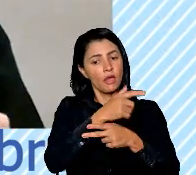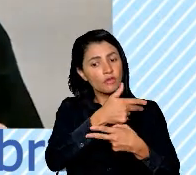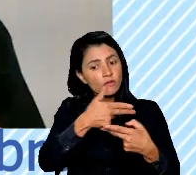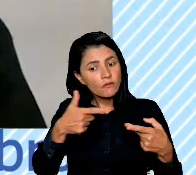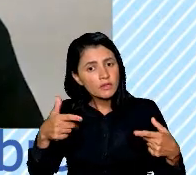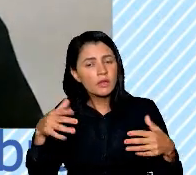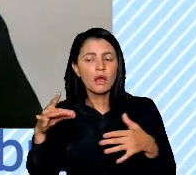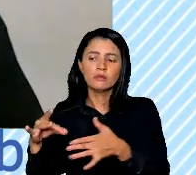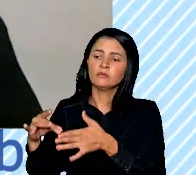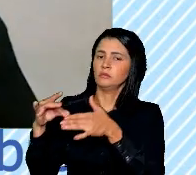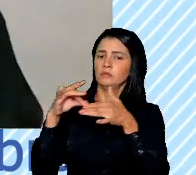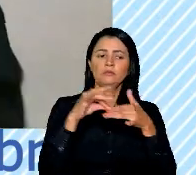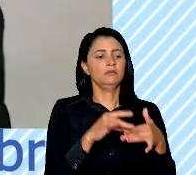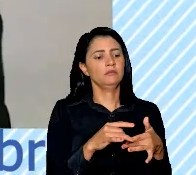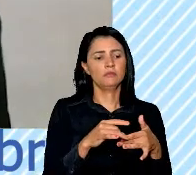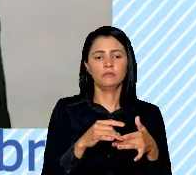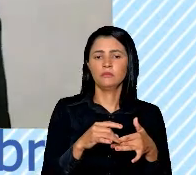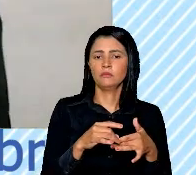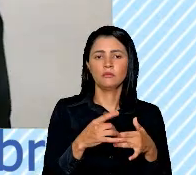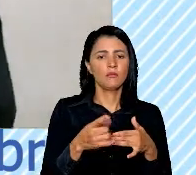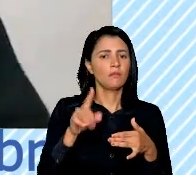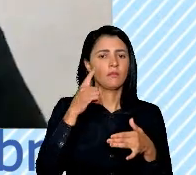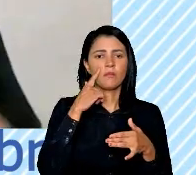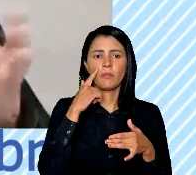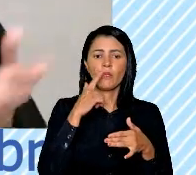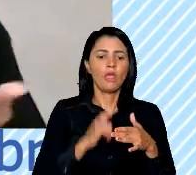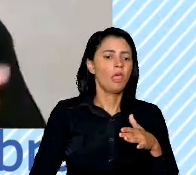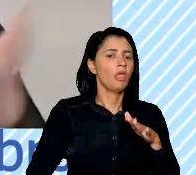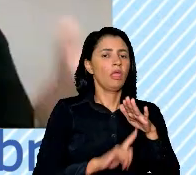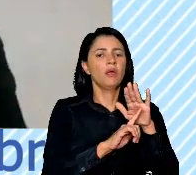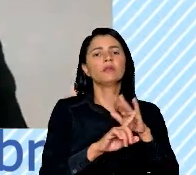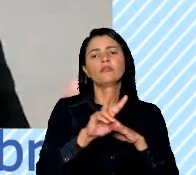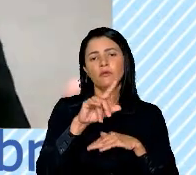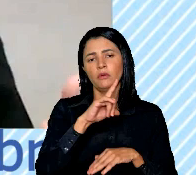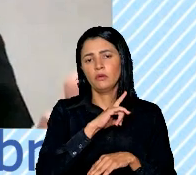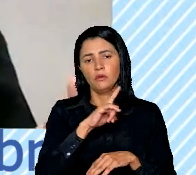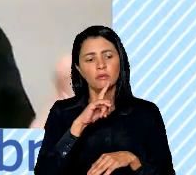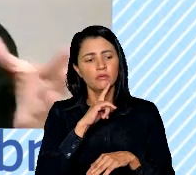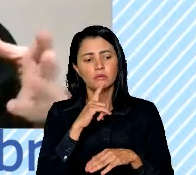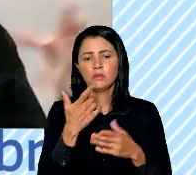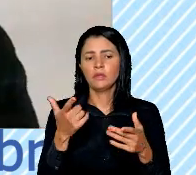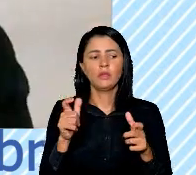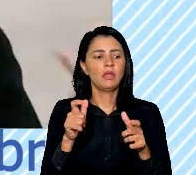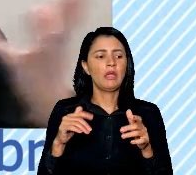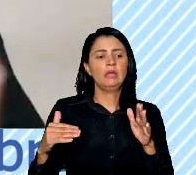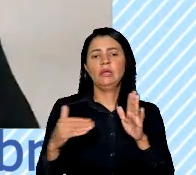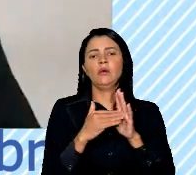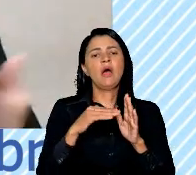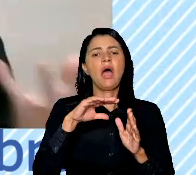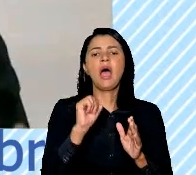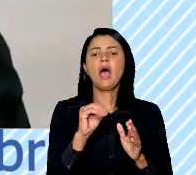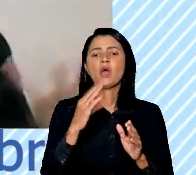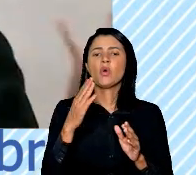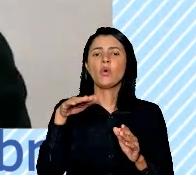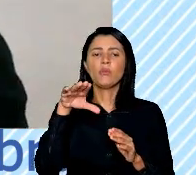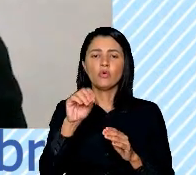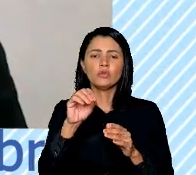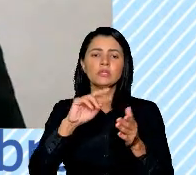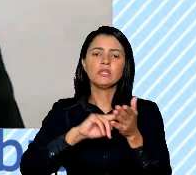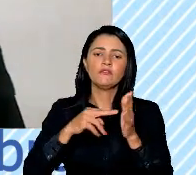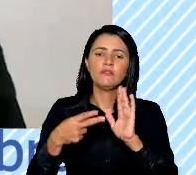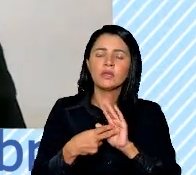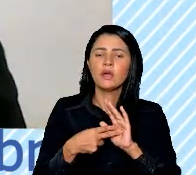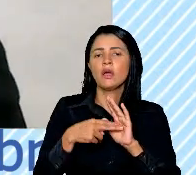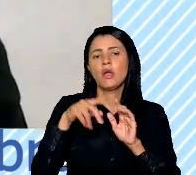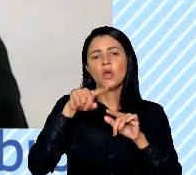diversidade ao limite, nós chegaremos ao átomo. O átomo, em grego, significa aquilo que não